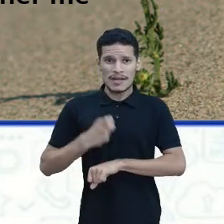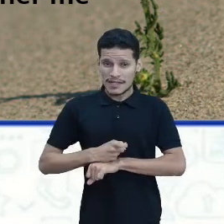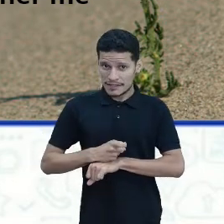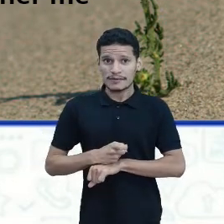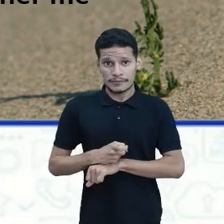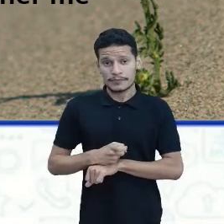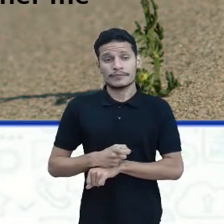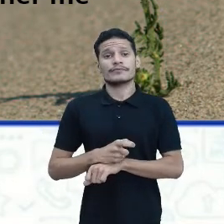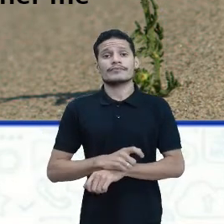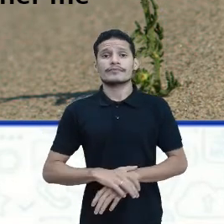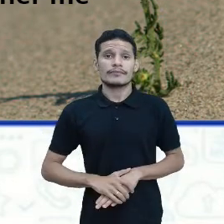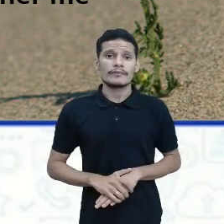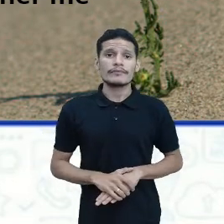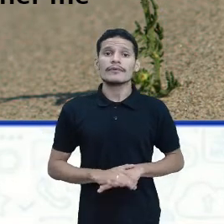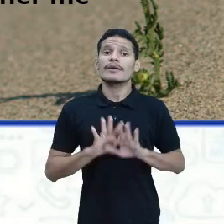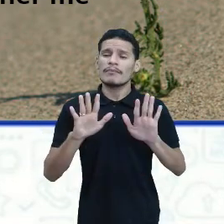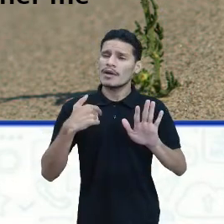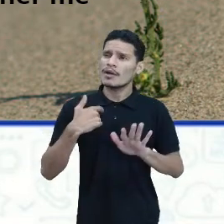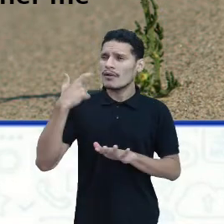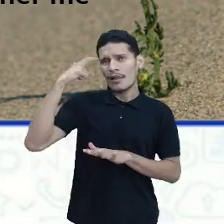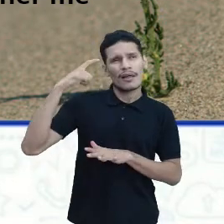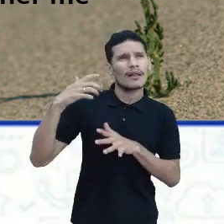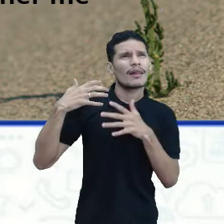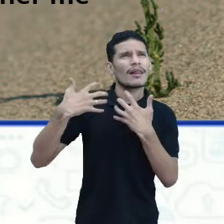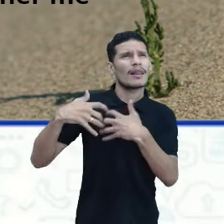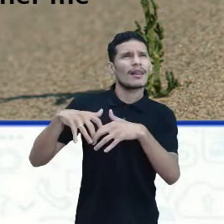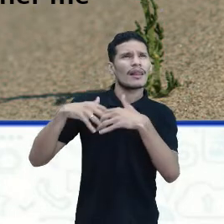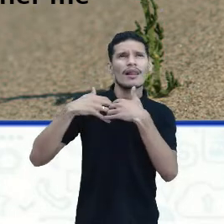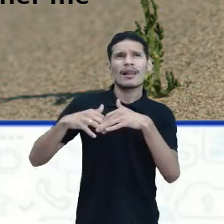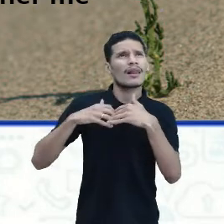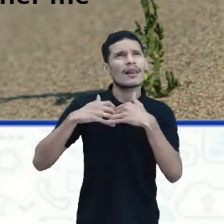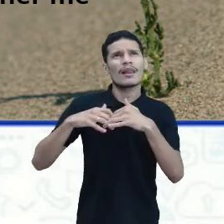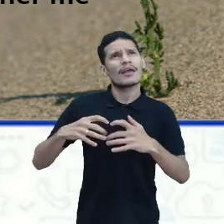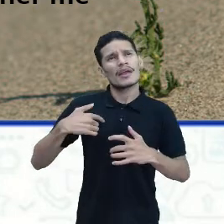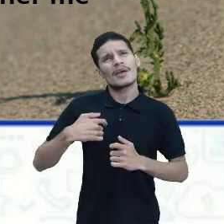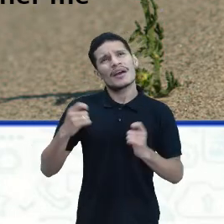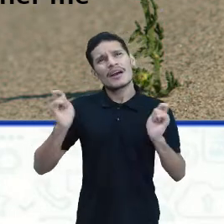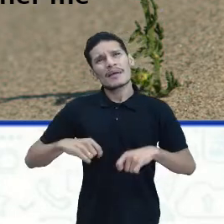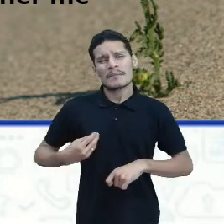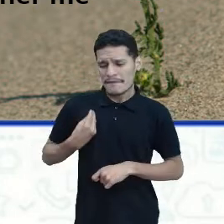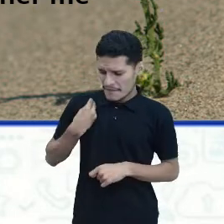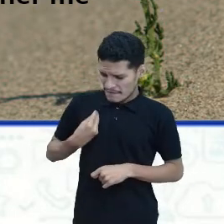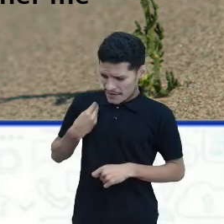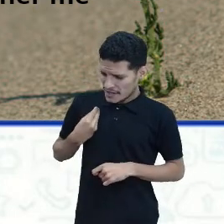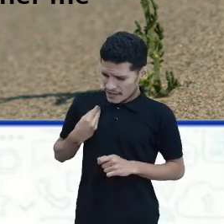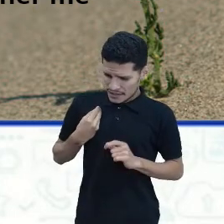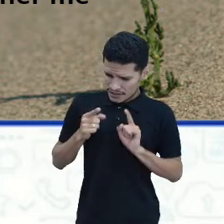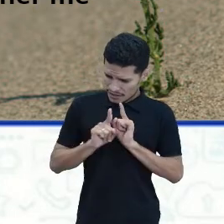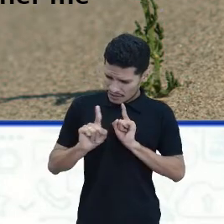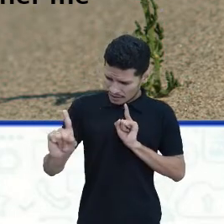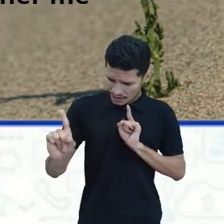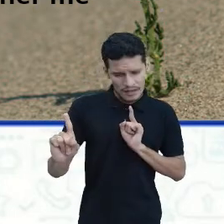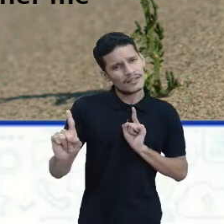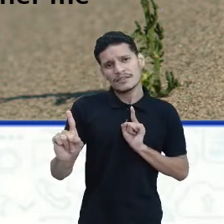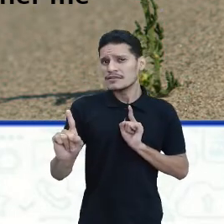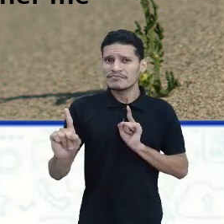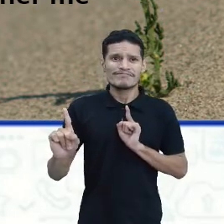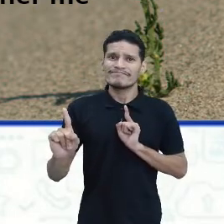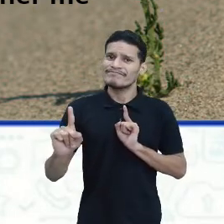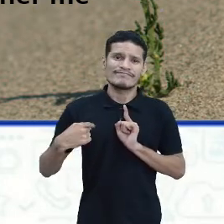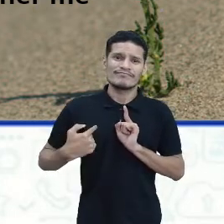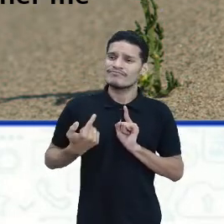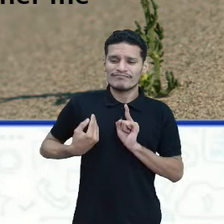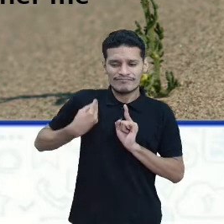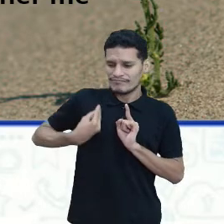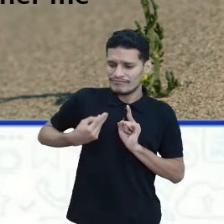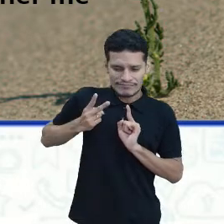you by my side. Fiquei pensando que eu nunca conseguiria viver sem você ao meu lado. But then I spent so many nights just think how